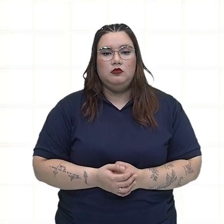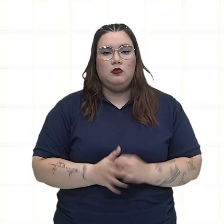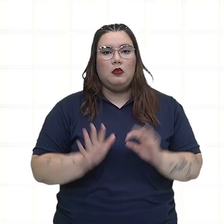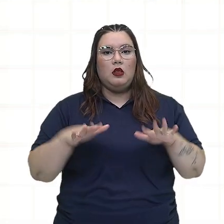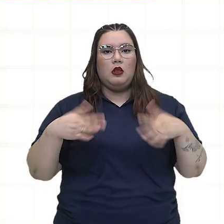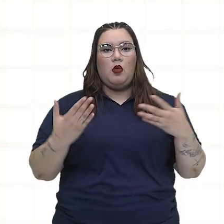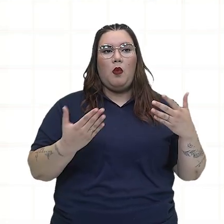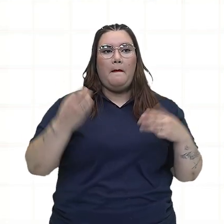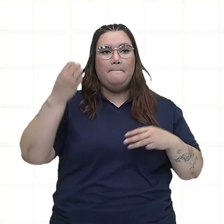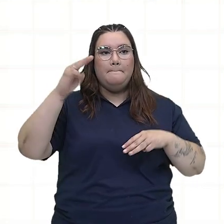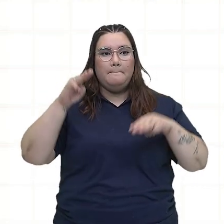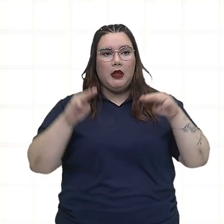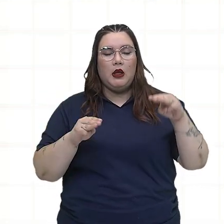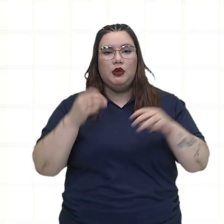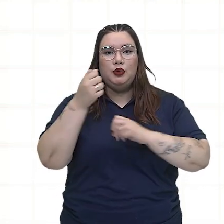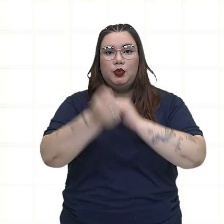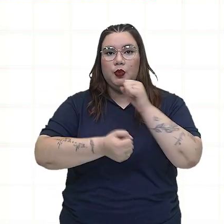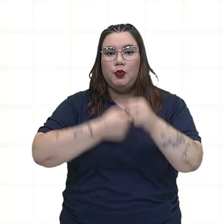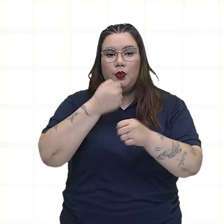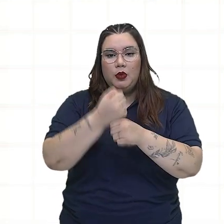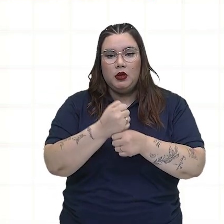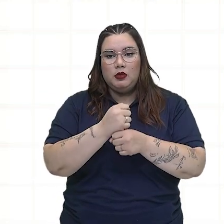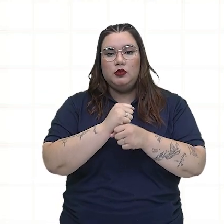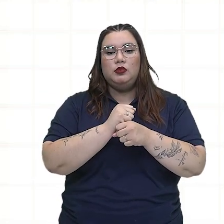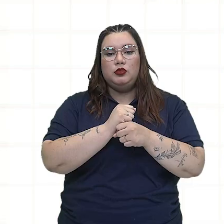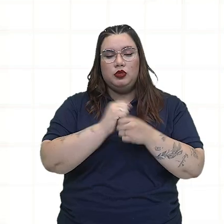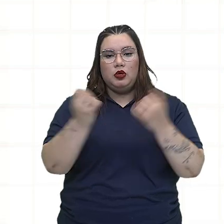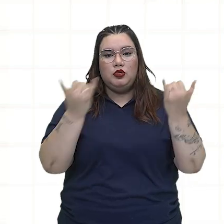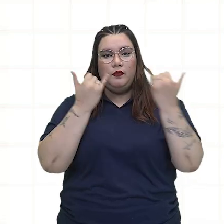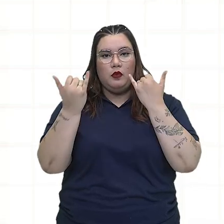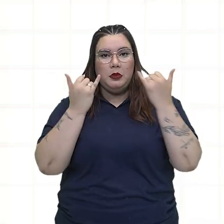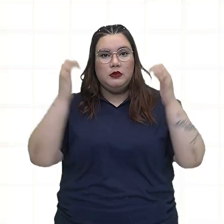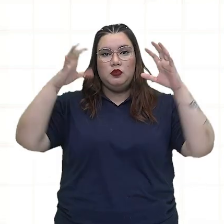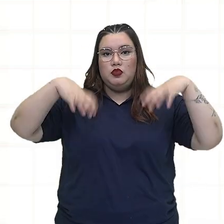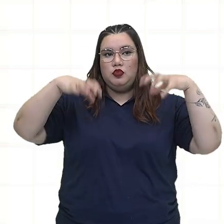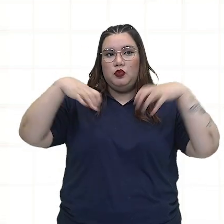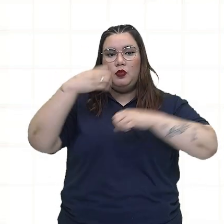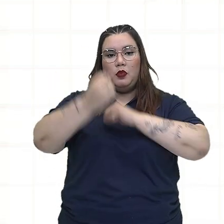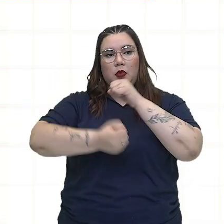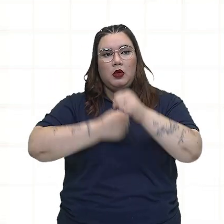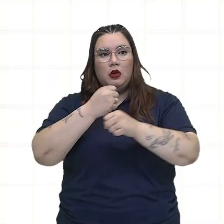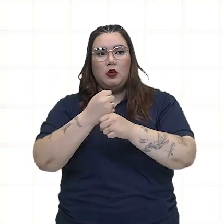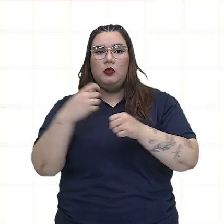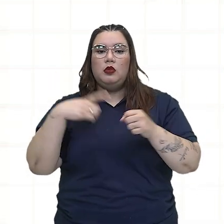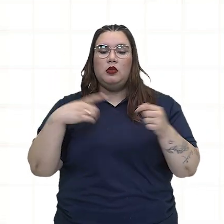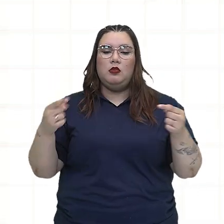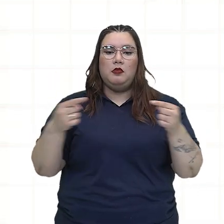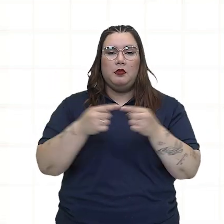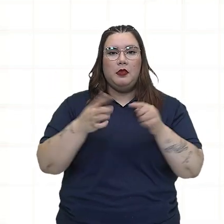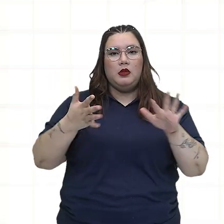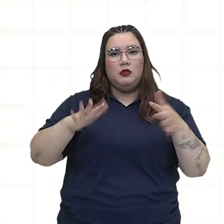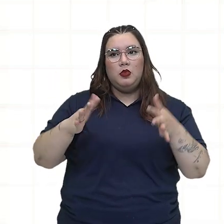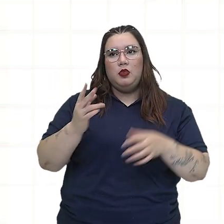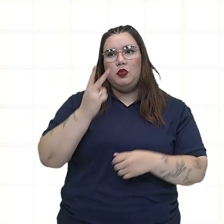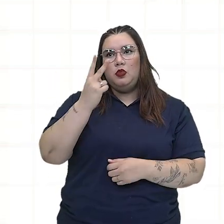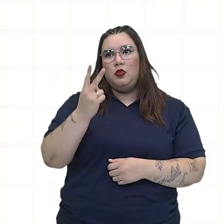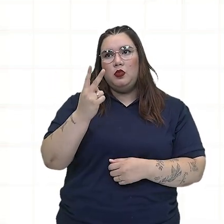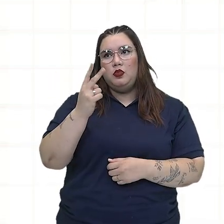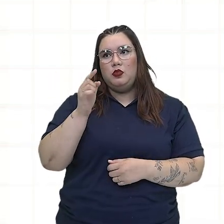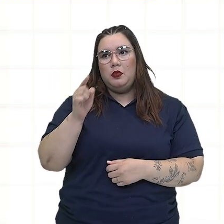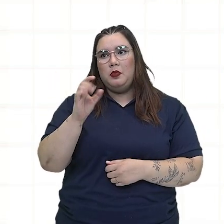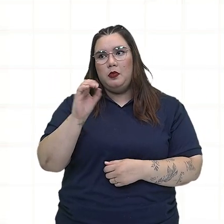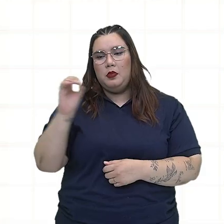Então, as médias anuais de índices pluviométricos na região, elas ficam ali em torno